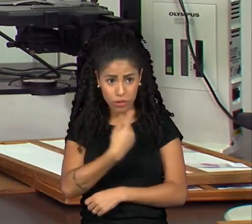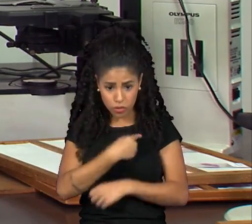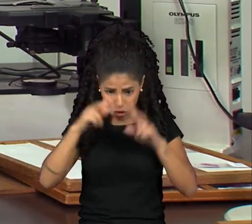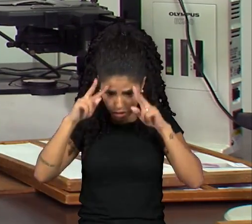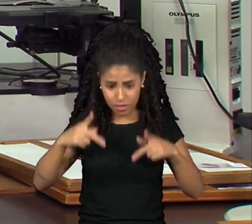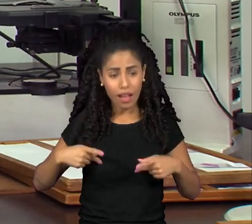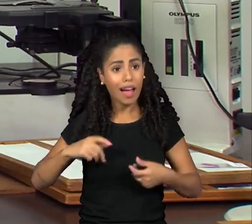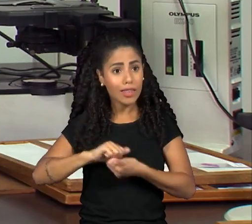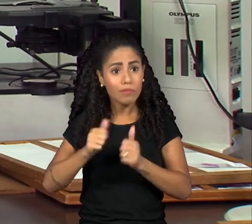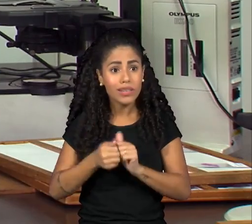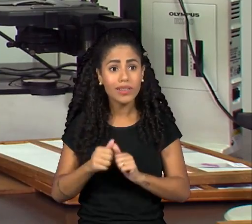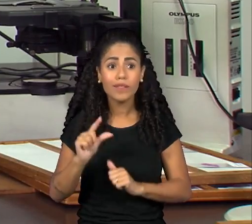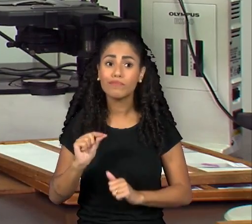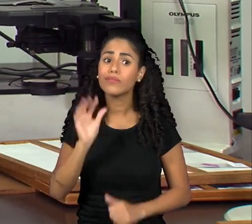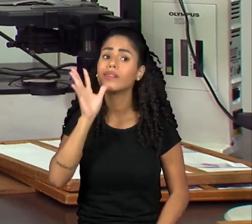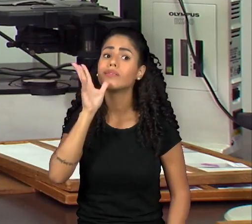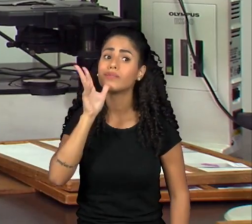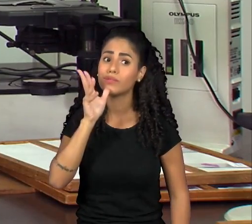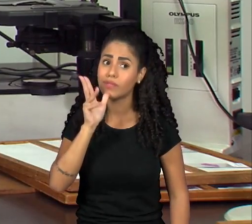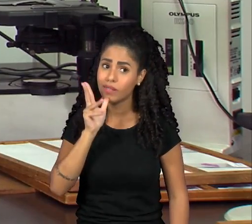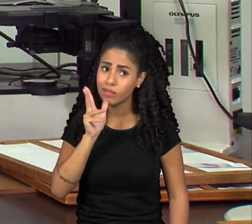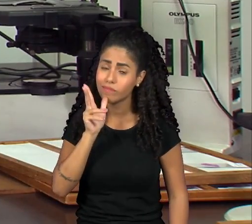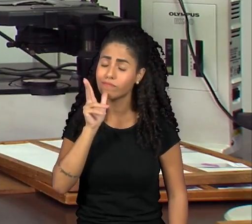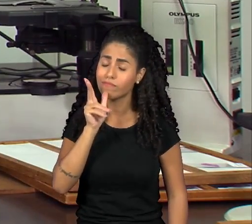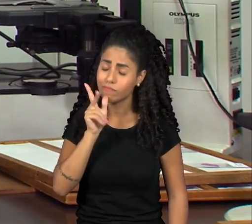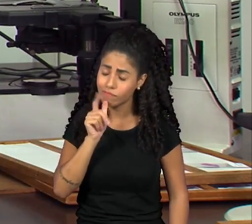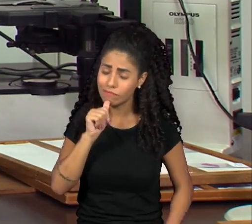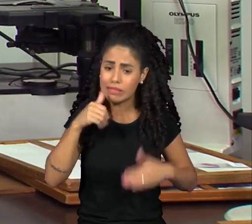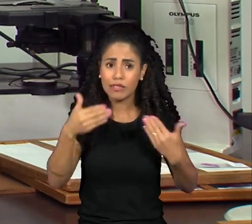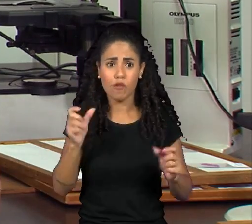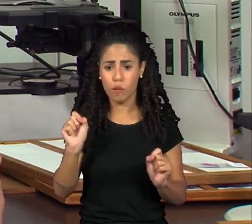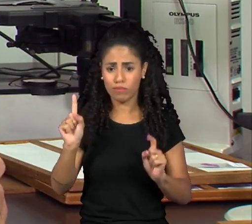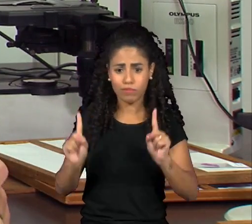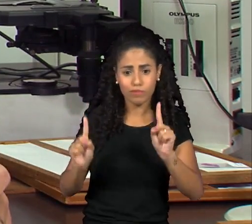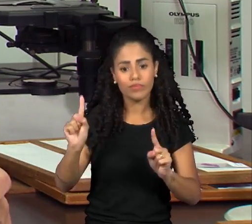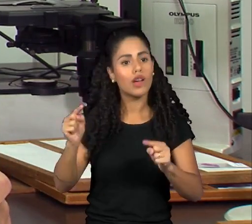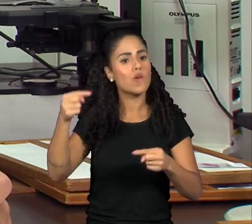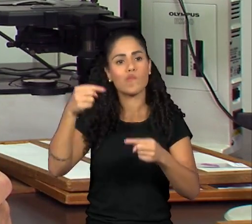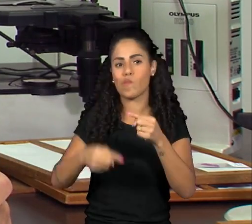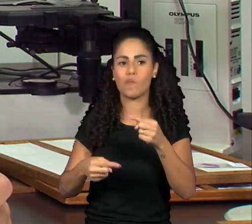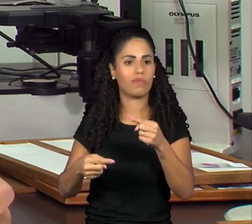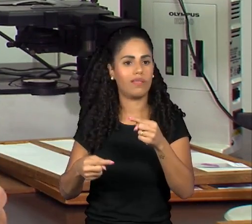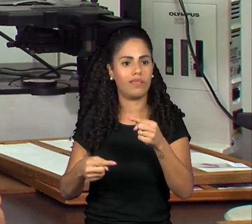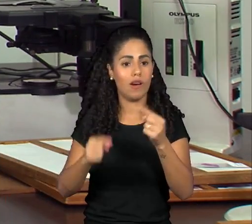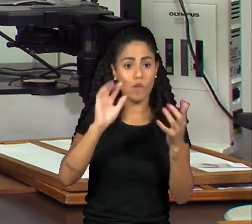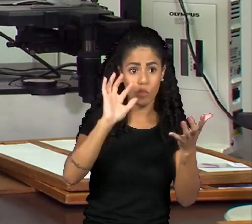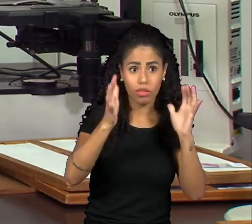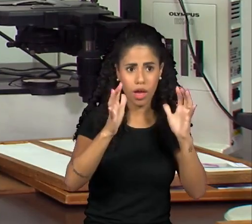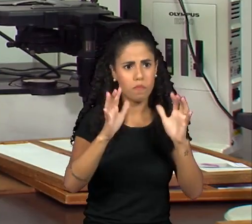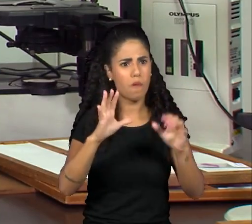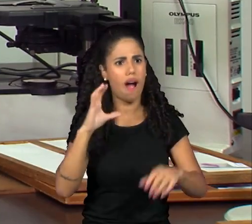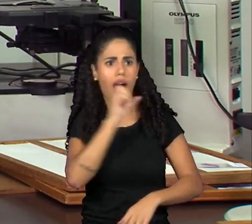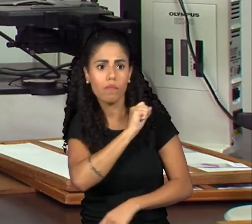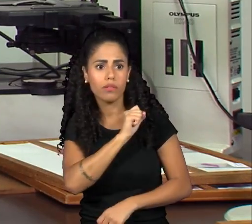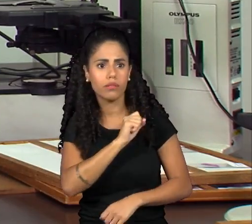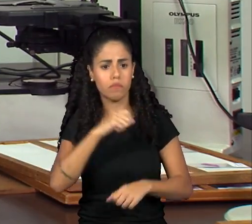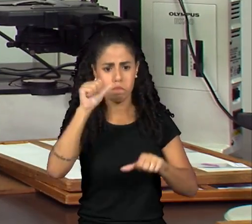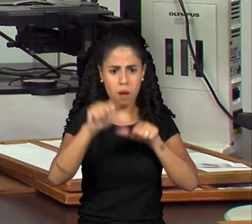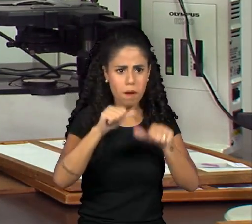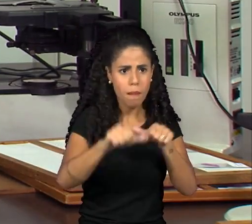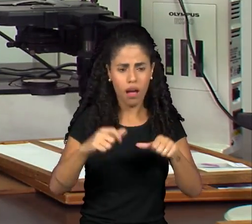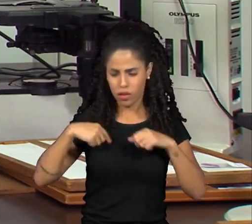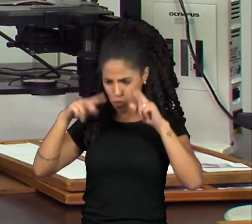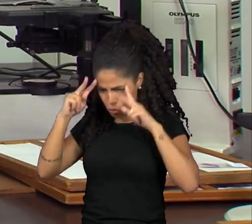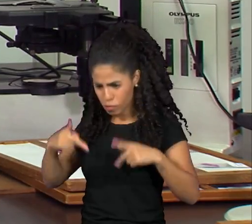correndo devagar para alguns e muito rápido para outros. Isso chama-se aumento da desigualdade. E isso, voltam a dizer, então, a